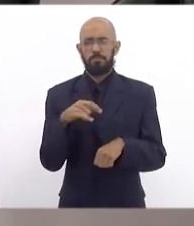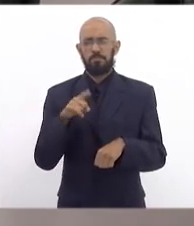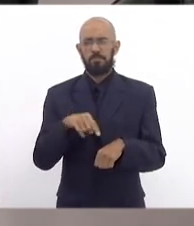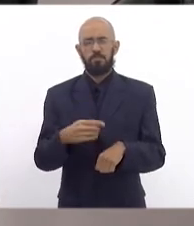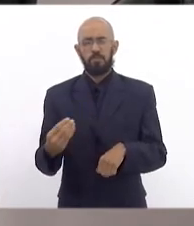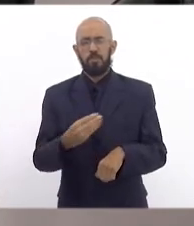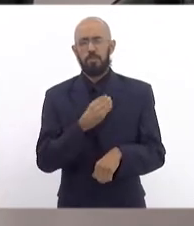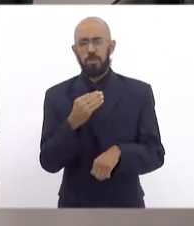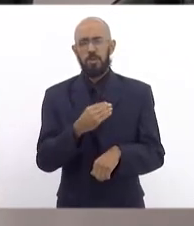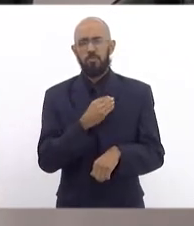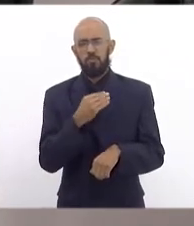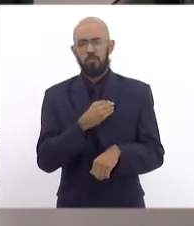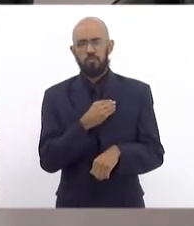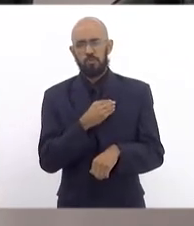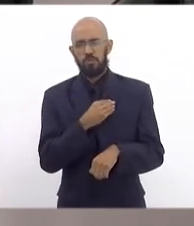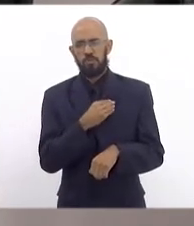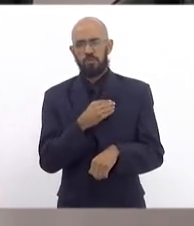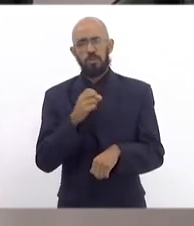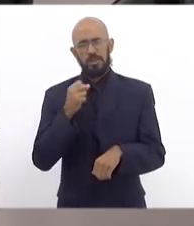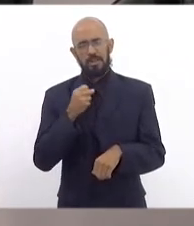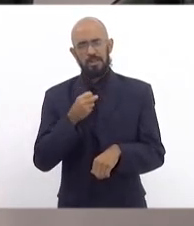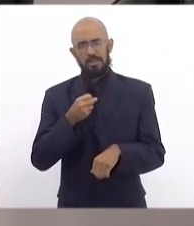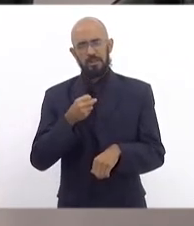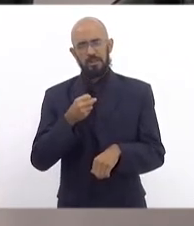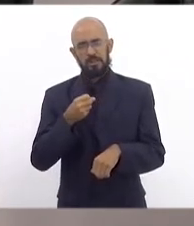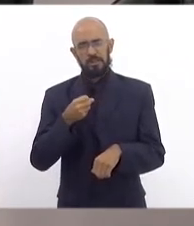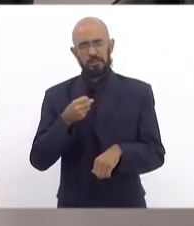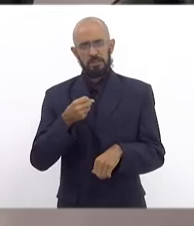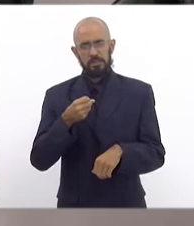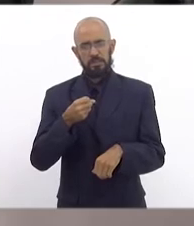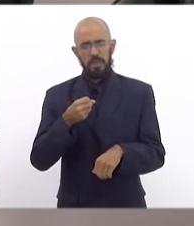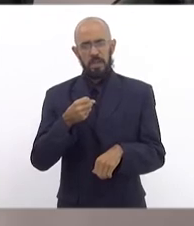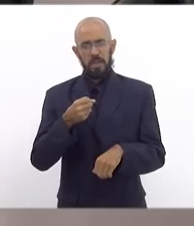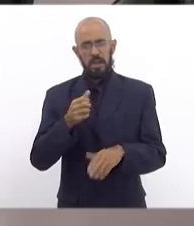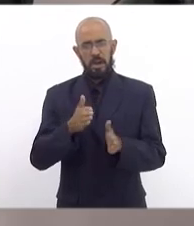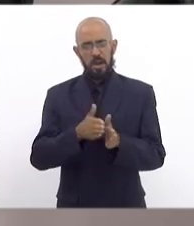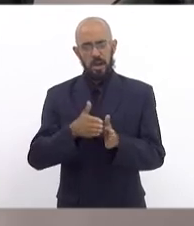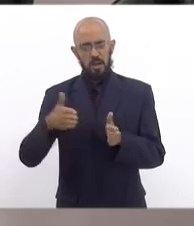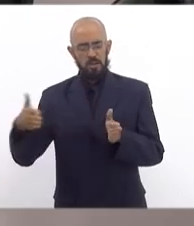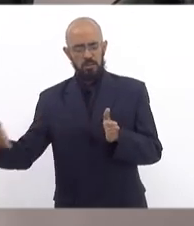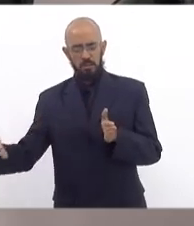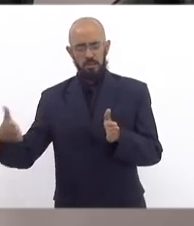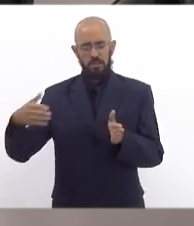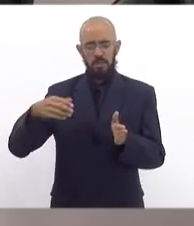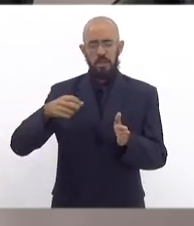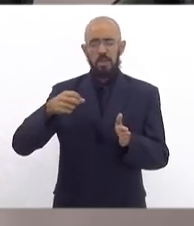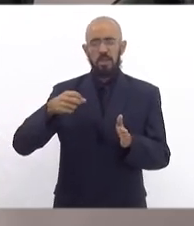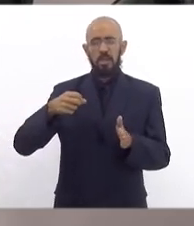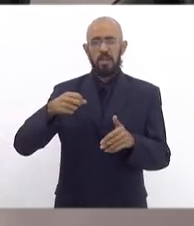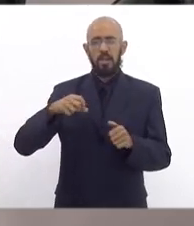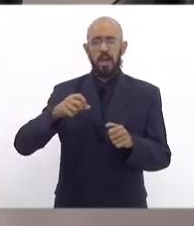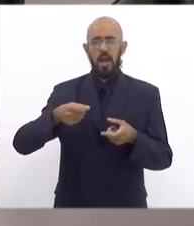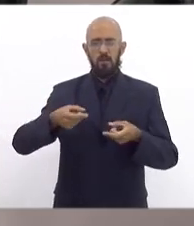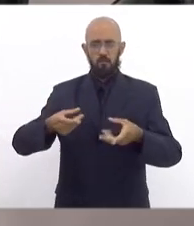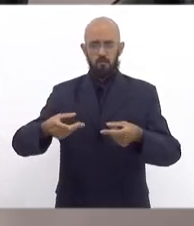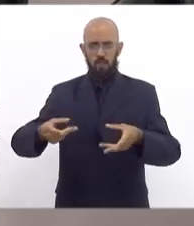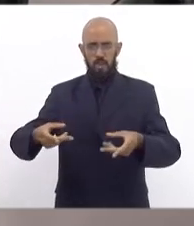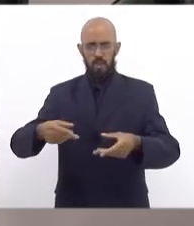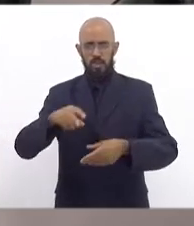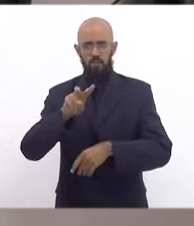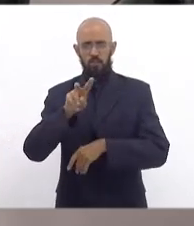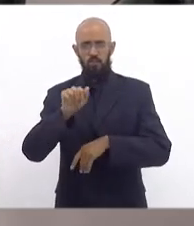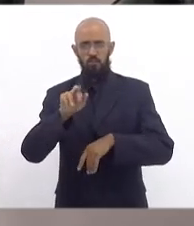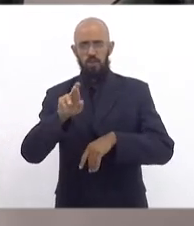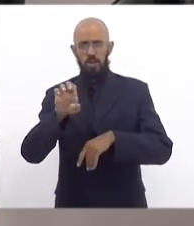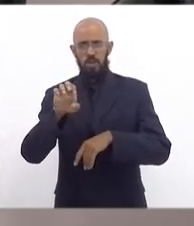benefício se estender à venda no varejo que seria esse o